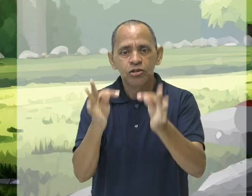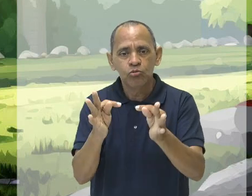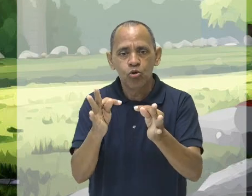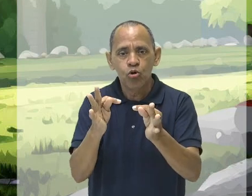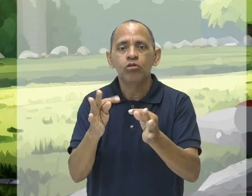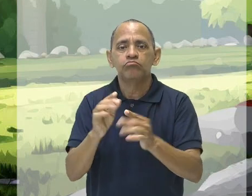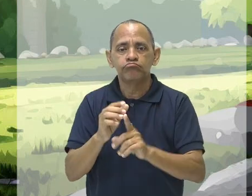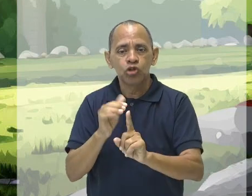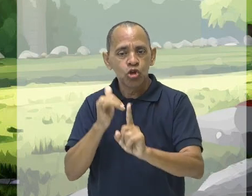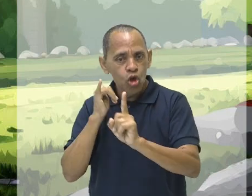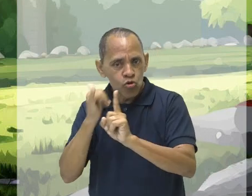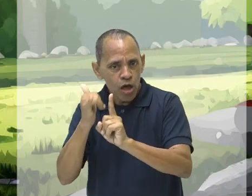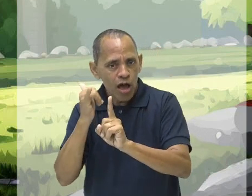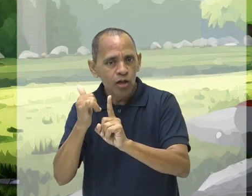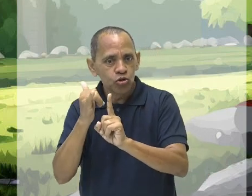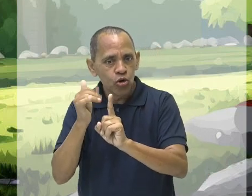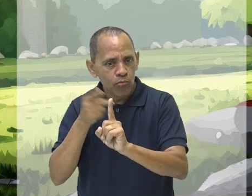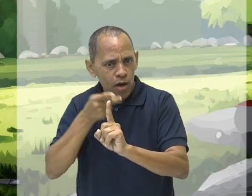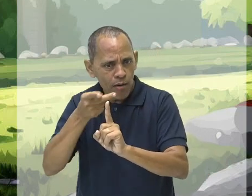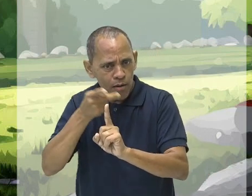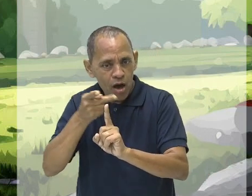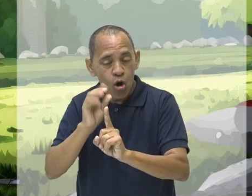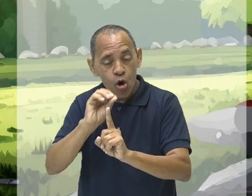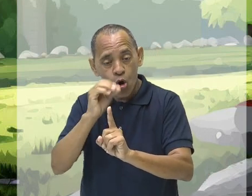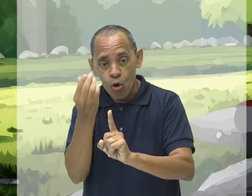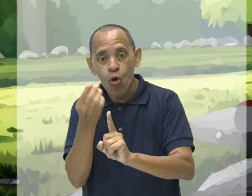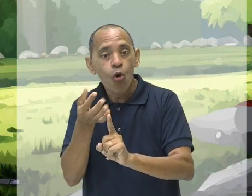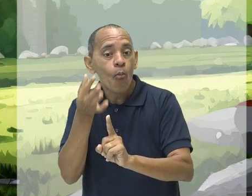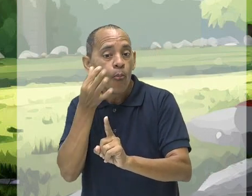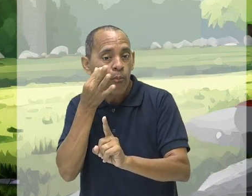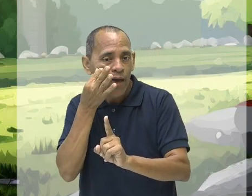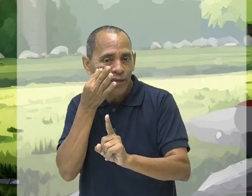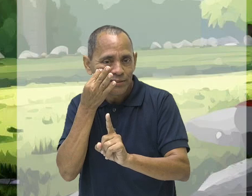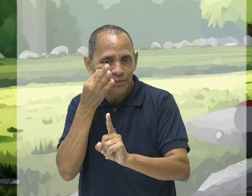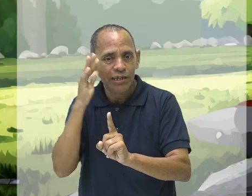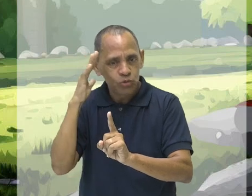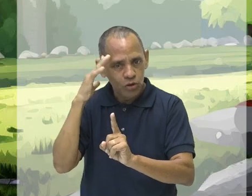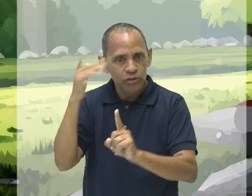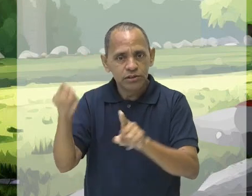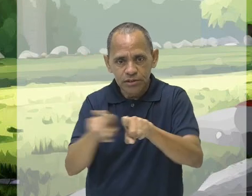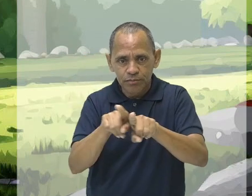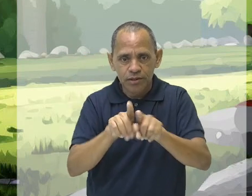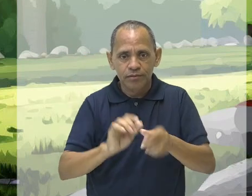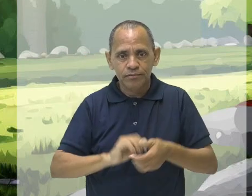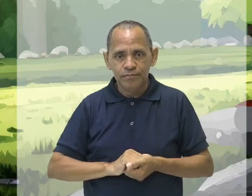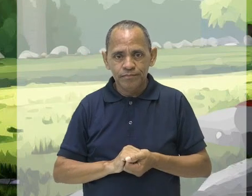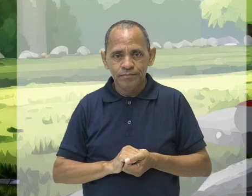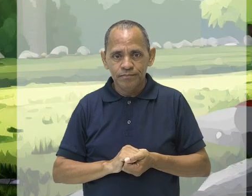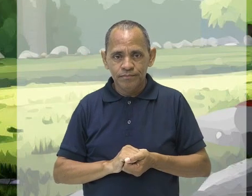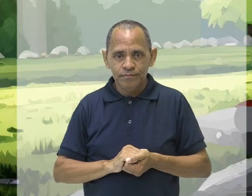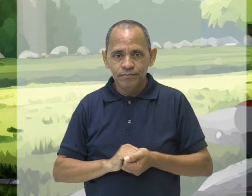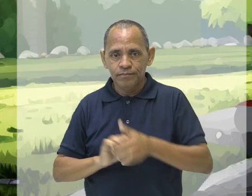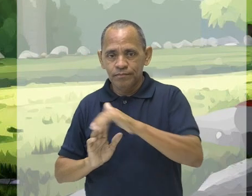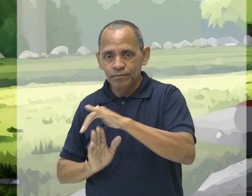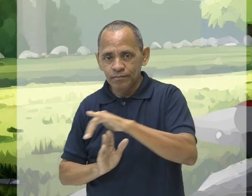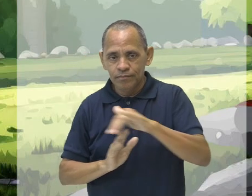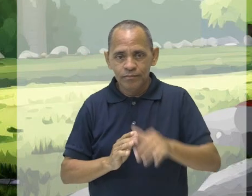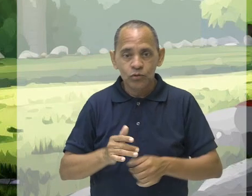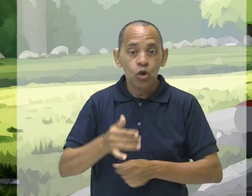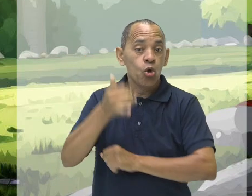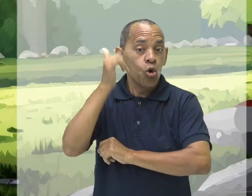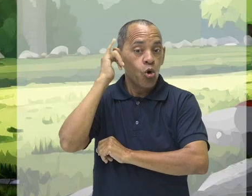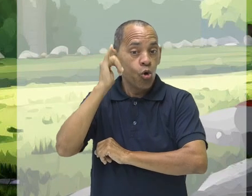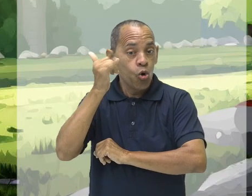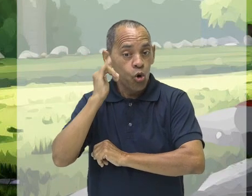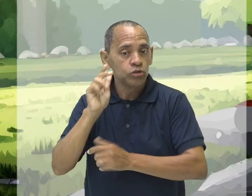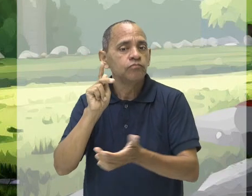né? Ou estava ali presenciando o seu acontecido também, tá bom? O conto, no entanto,